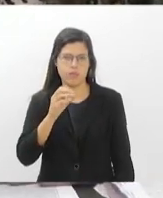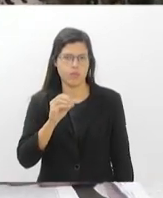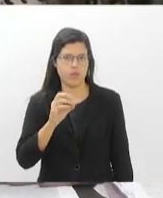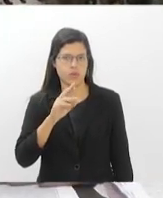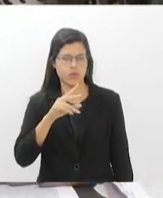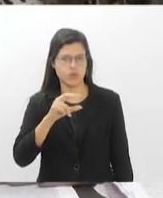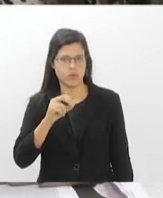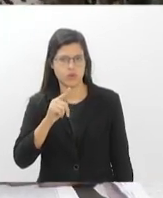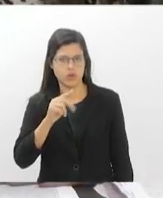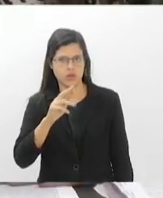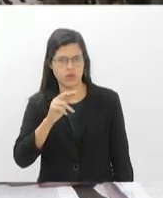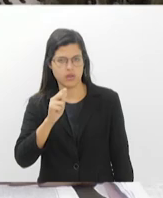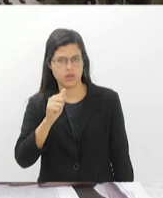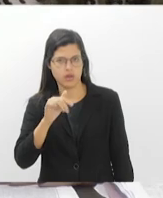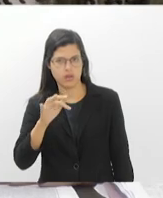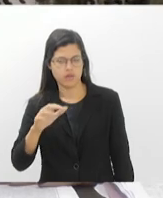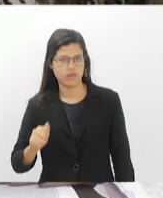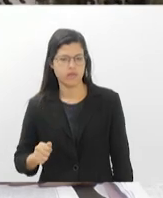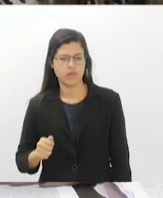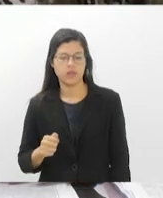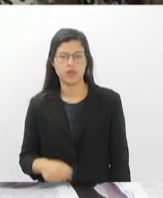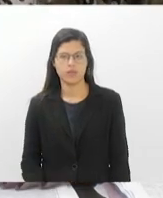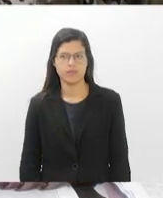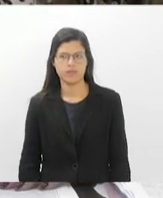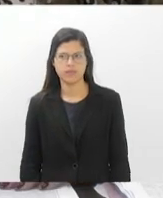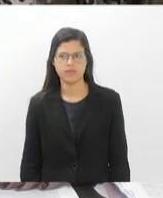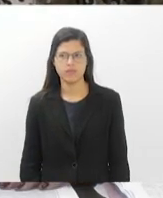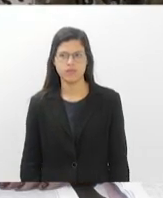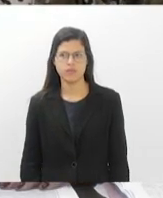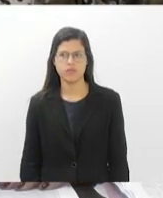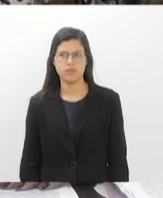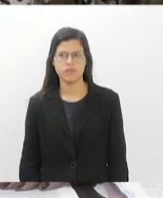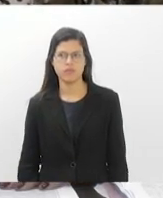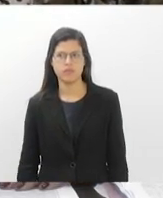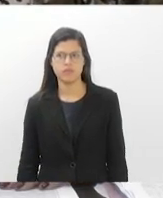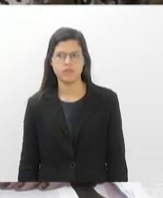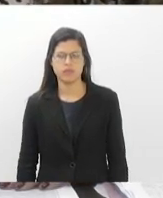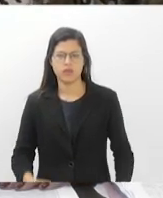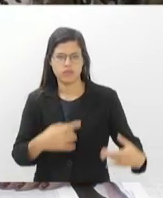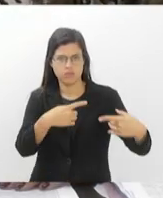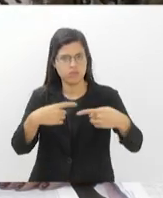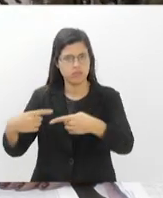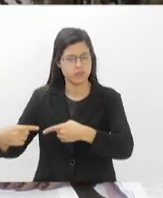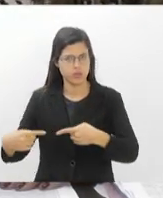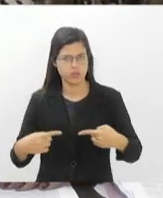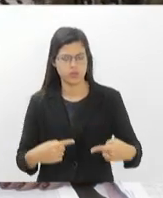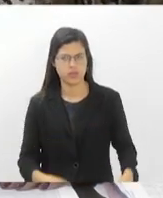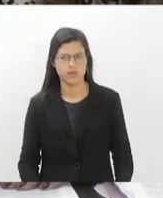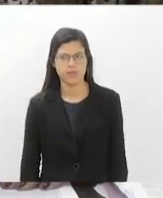lei número 242, de 2019. Em discussão?